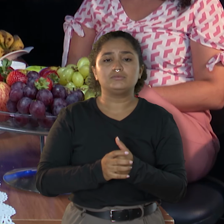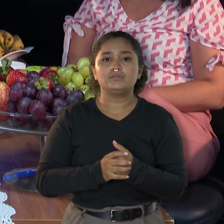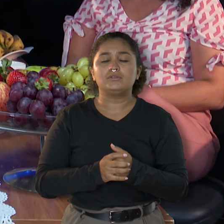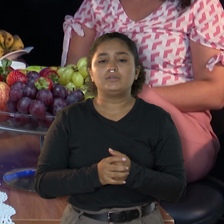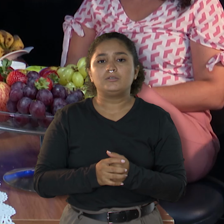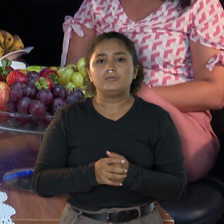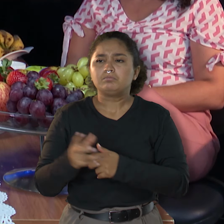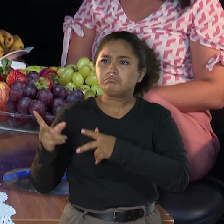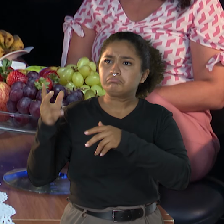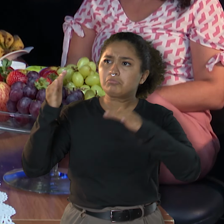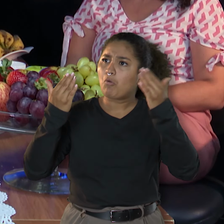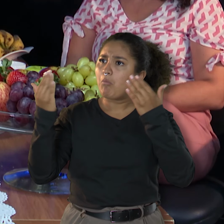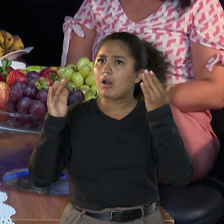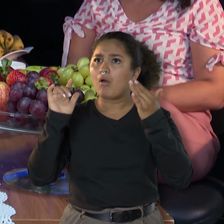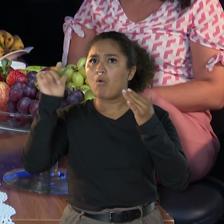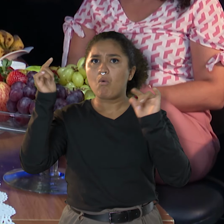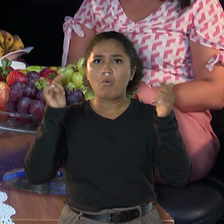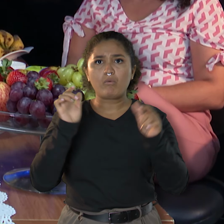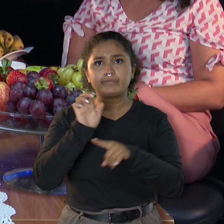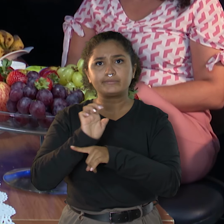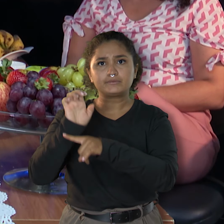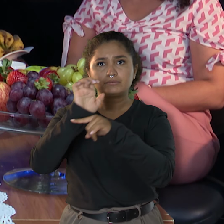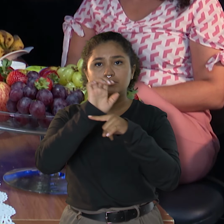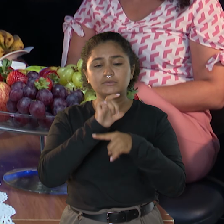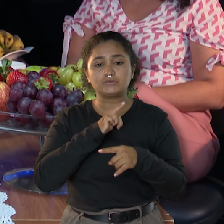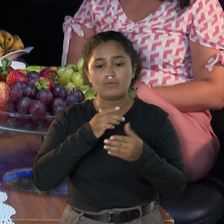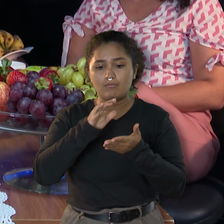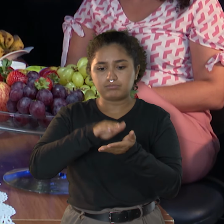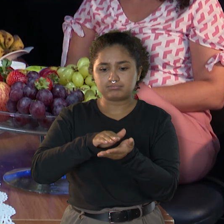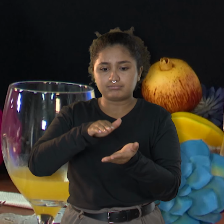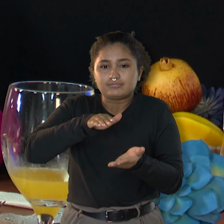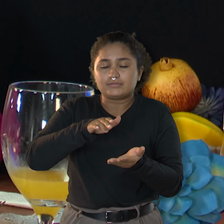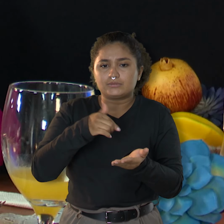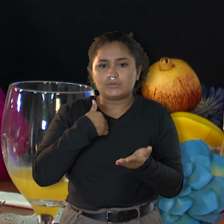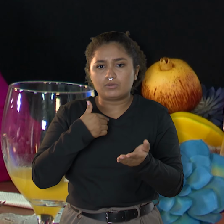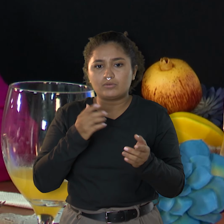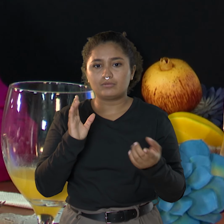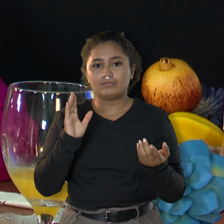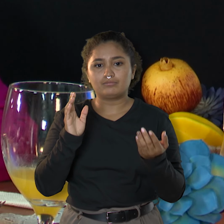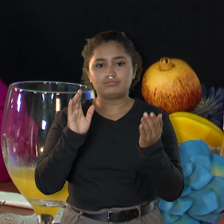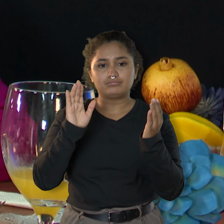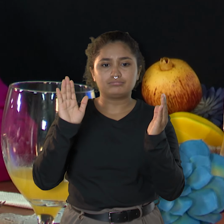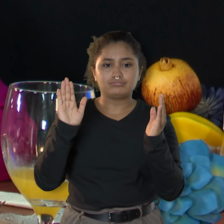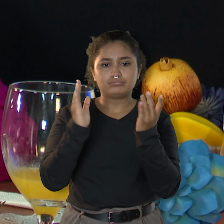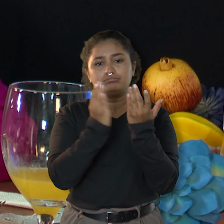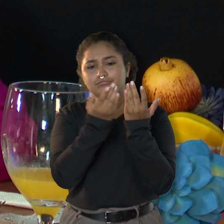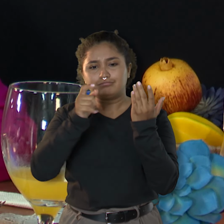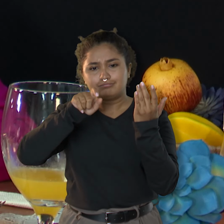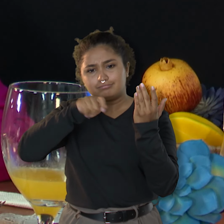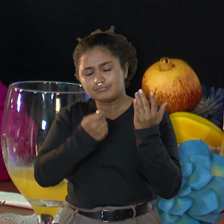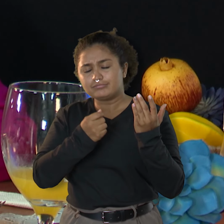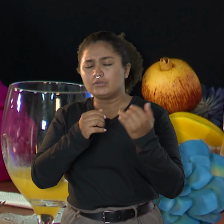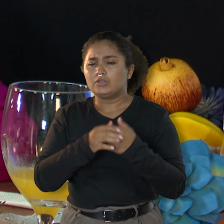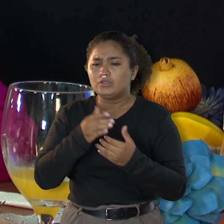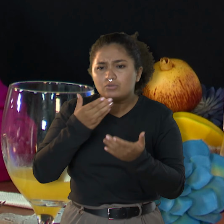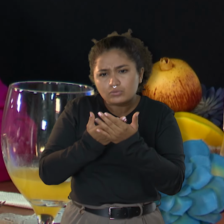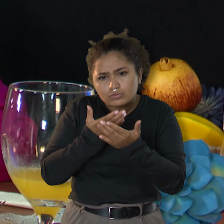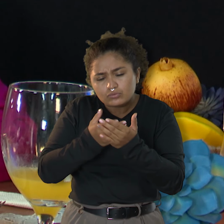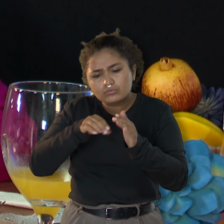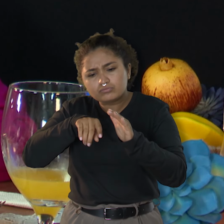por aí. Tá, quando eu cheguei de um negócio desse tamanho, e eu me tranquei um dia na sala, eu falei, eu vou estudar esse negócio porque eu quero